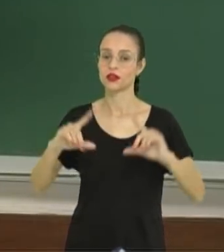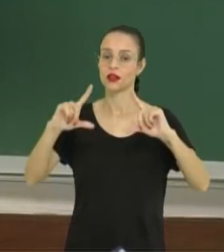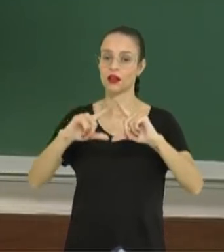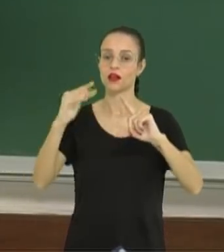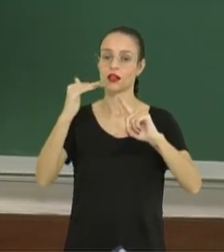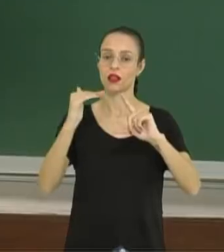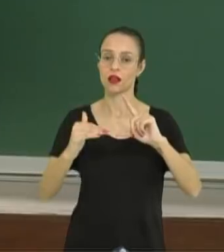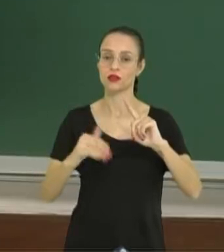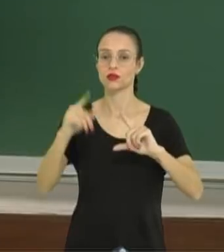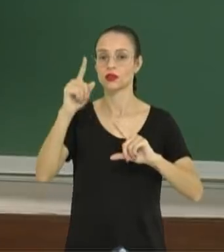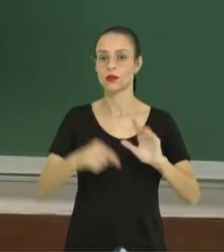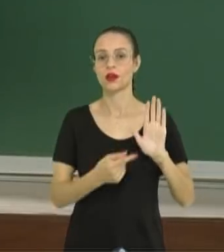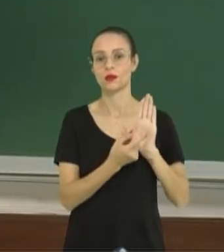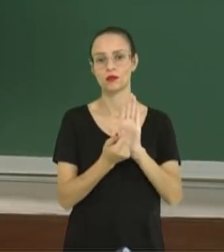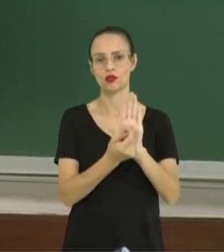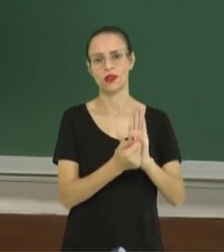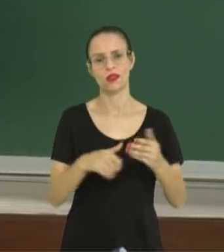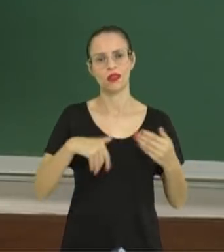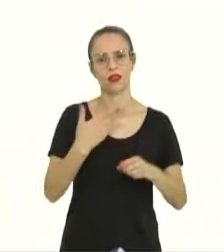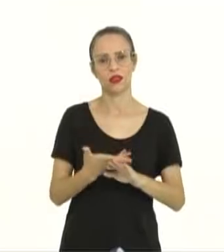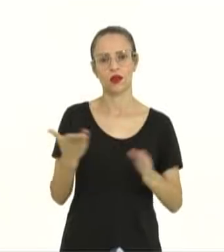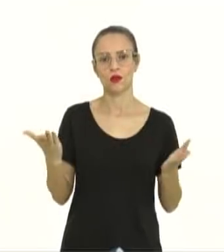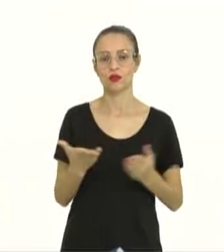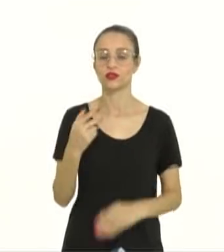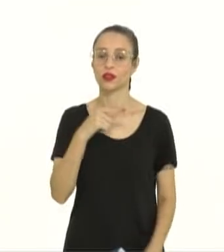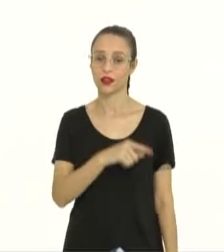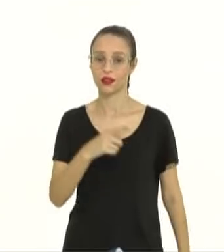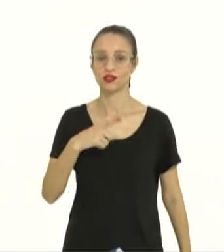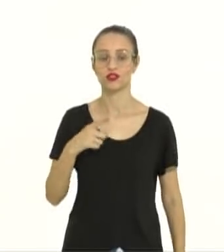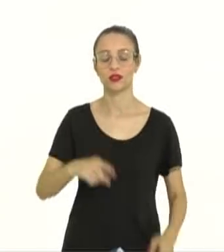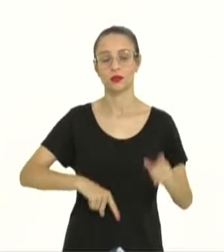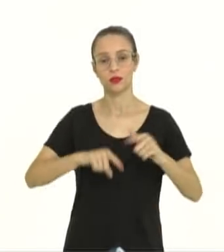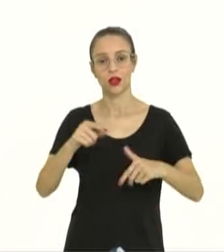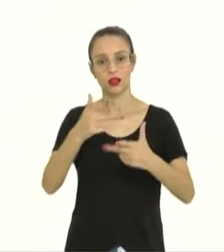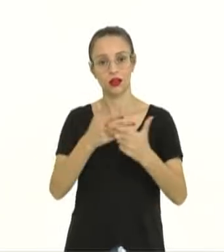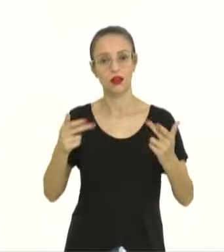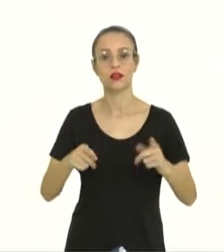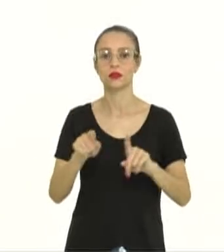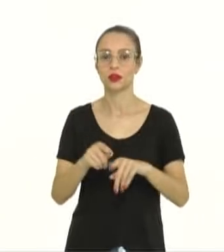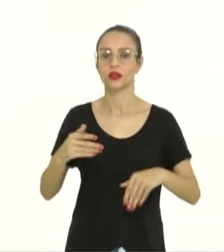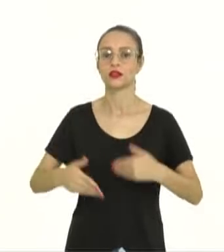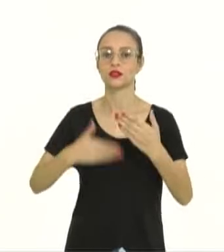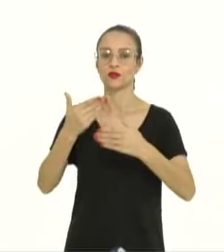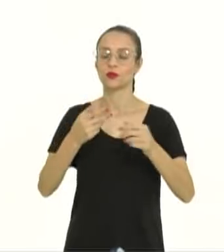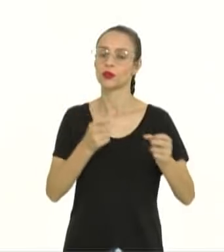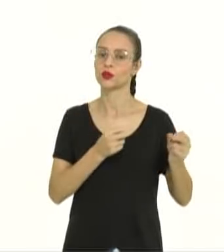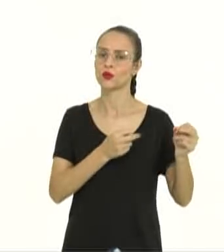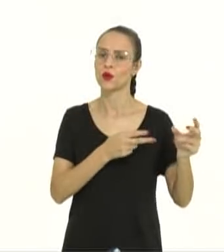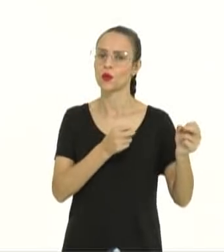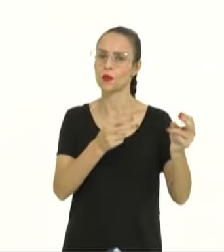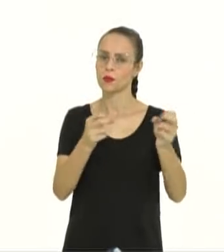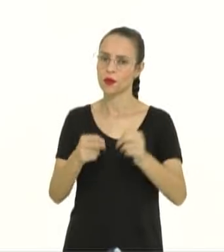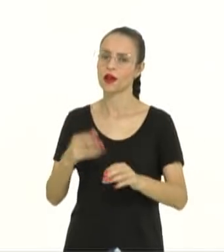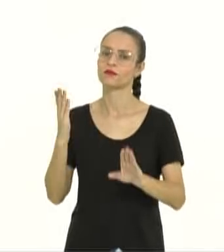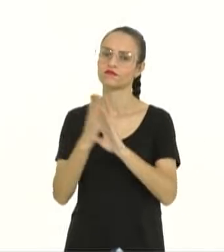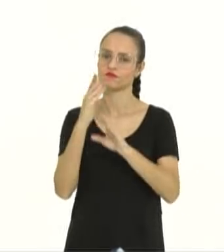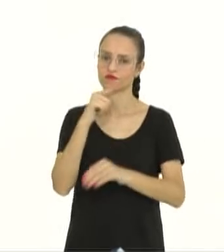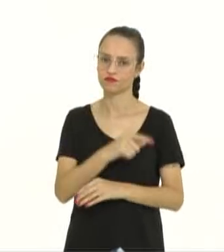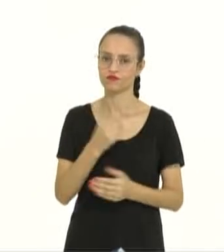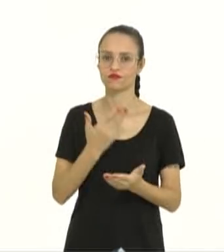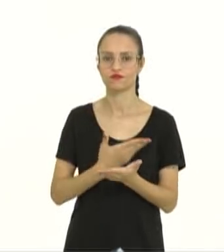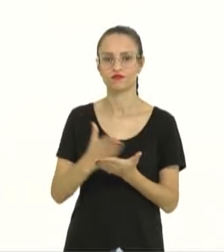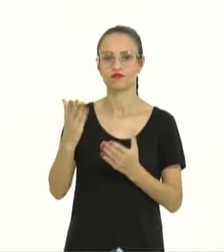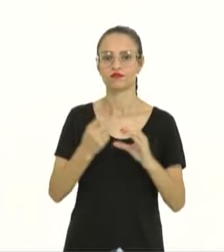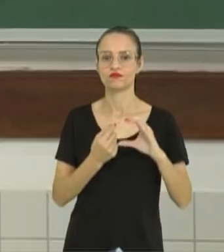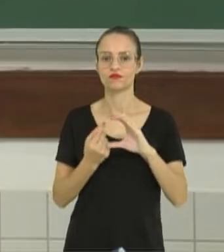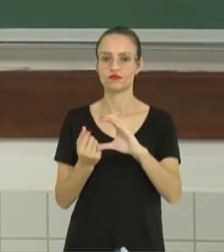ela subsiste até hoje. Detentora dos meios de produção e o desenvolvimento do comércio estão entre as causas originárias do capitalismo.